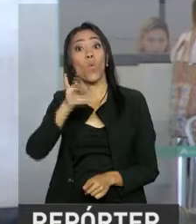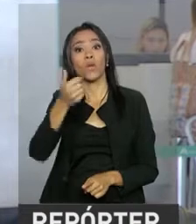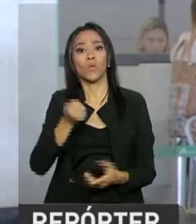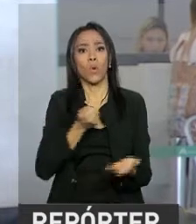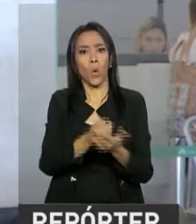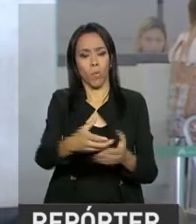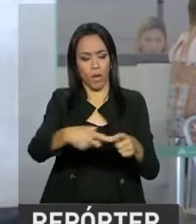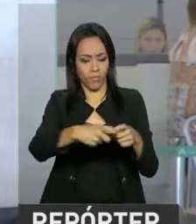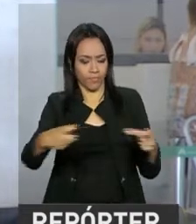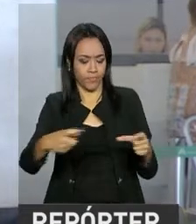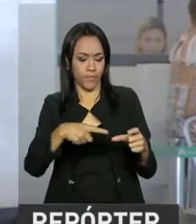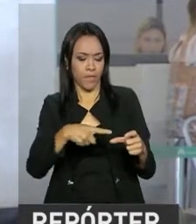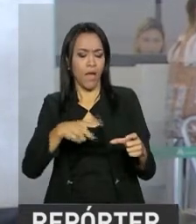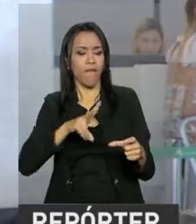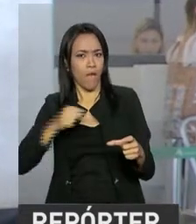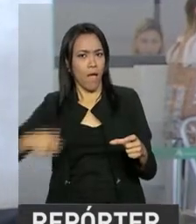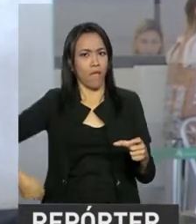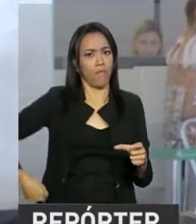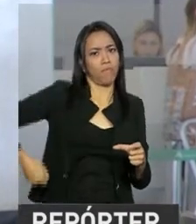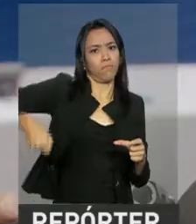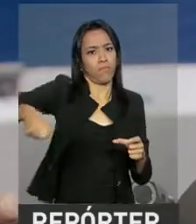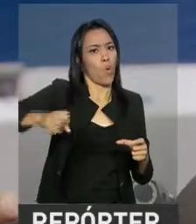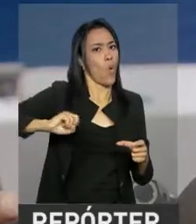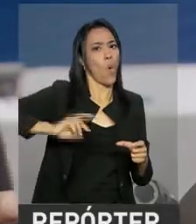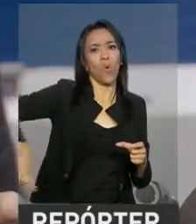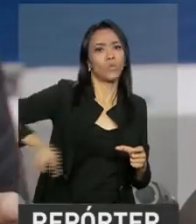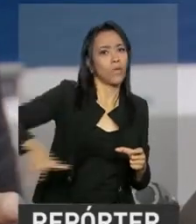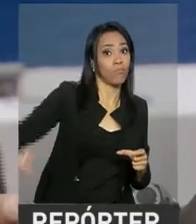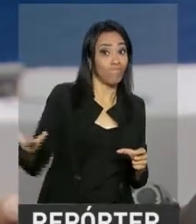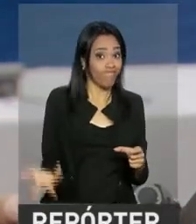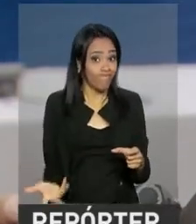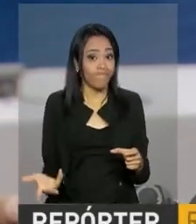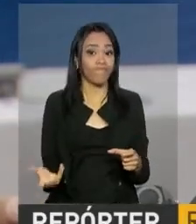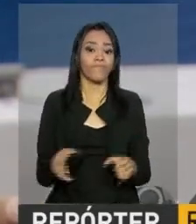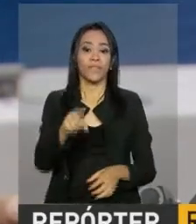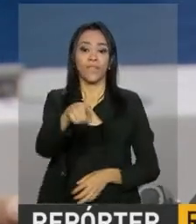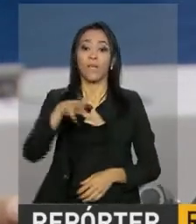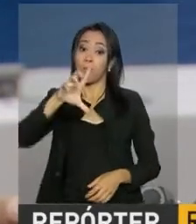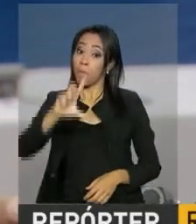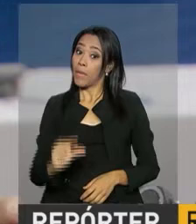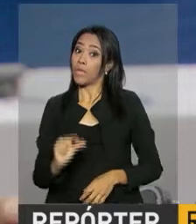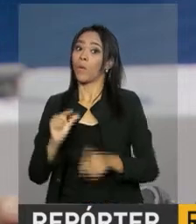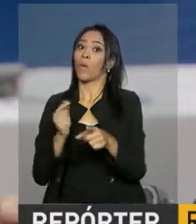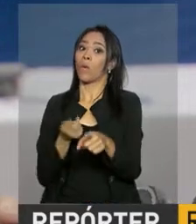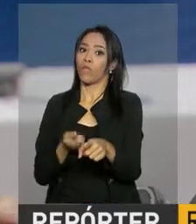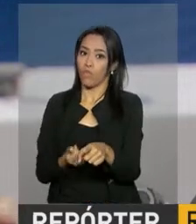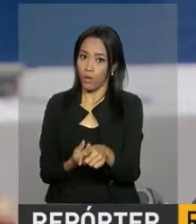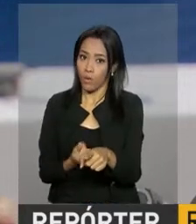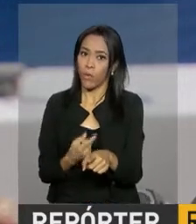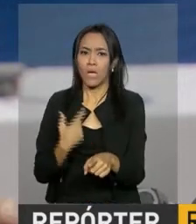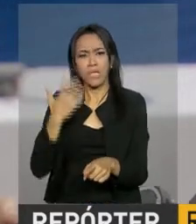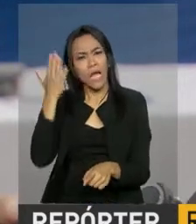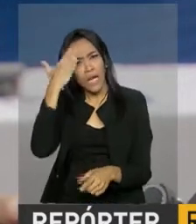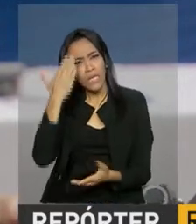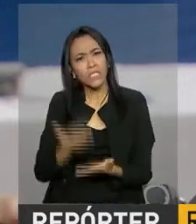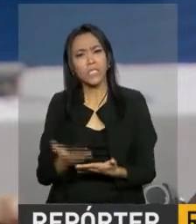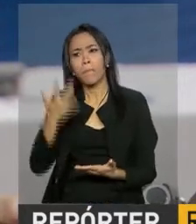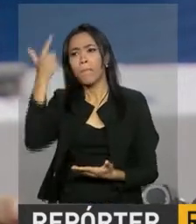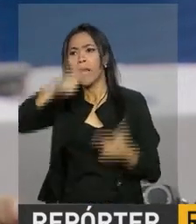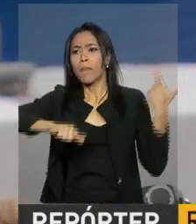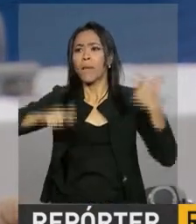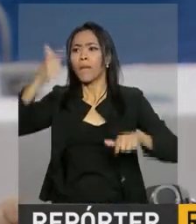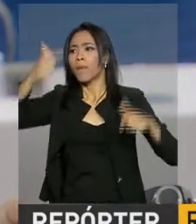das passagens se vão ou não despachar as malas isso se traduzirá em melhores preços a gente acredita que mais e mais consumidores vão ser trazidos